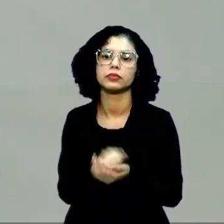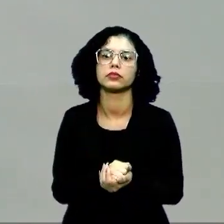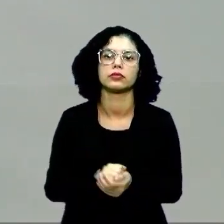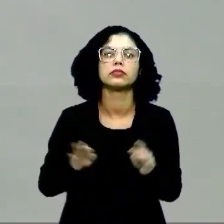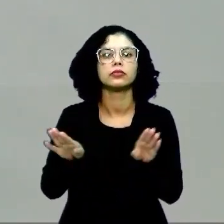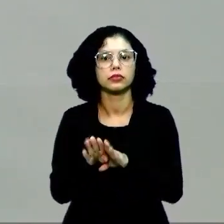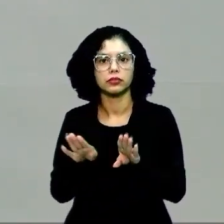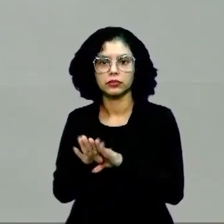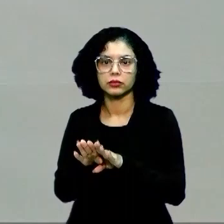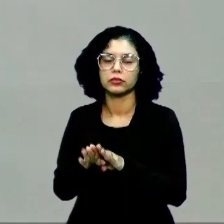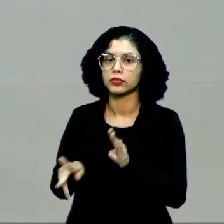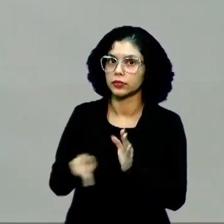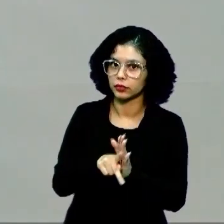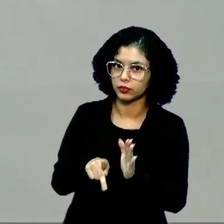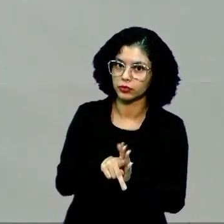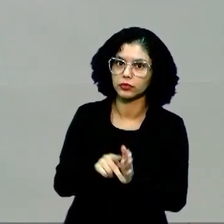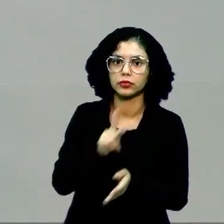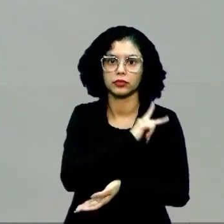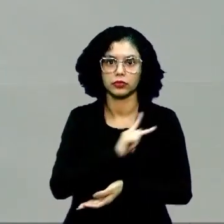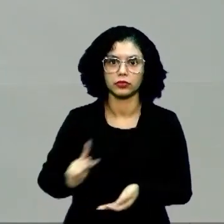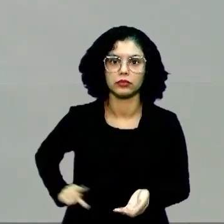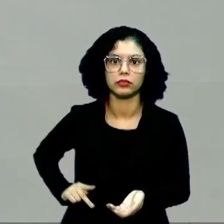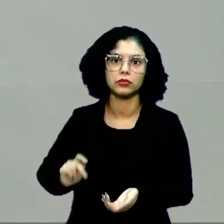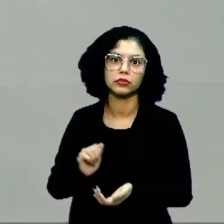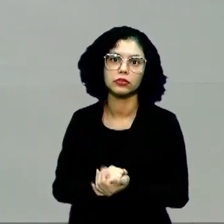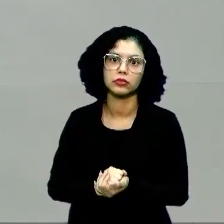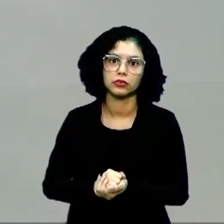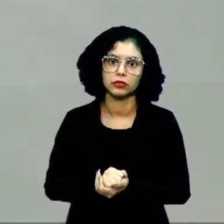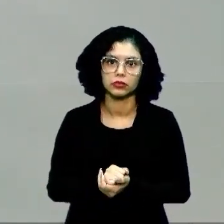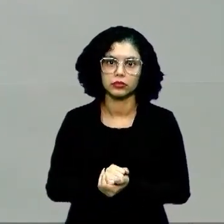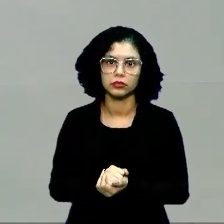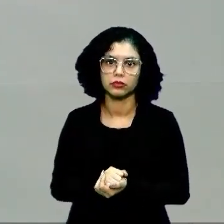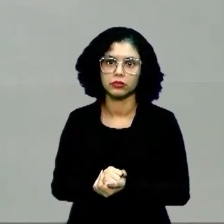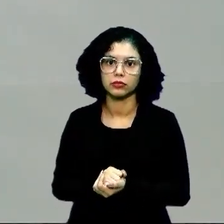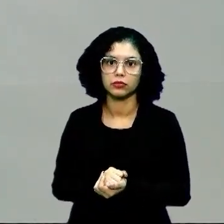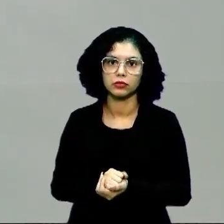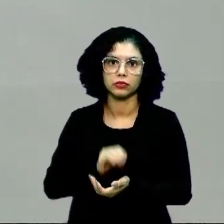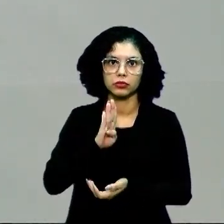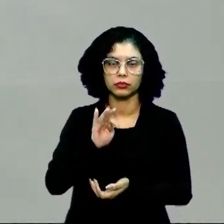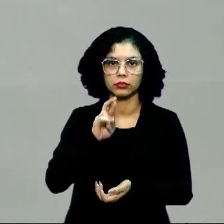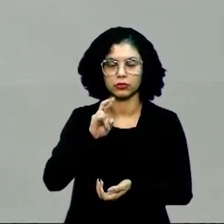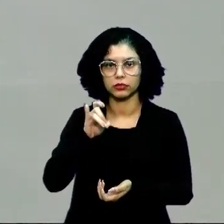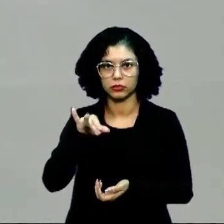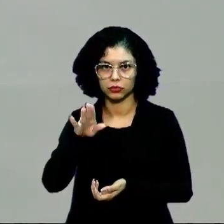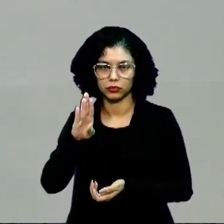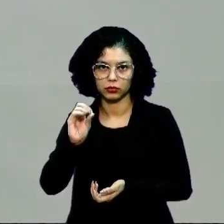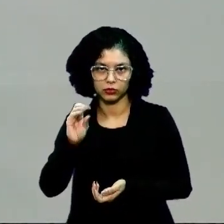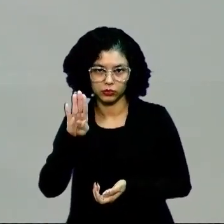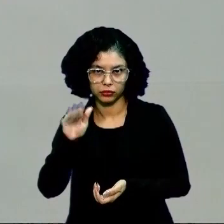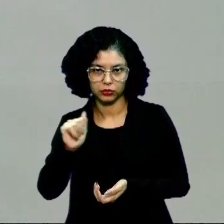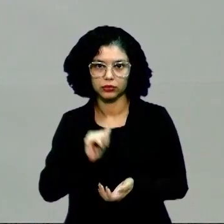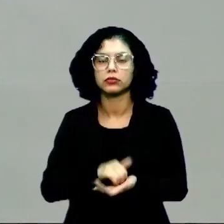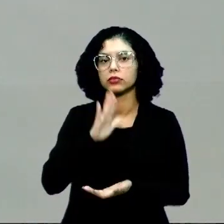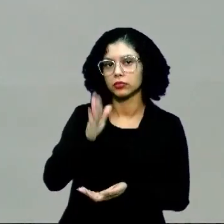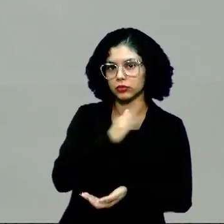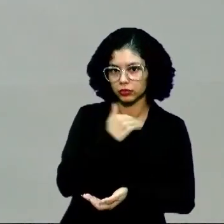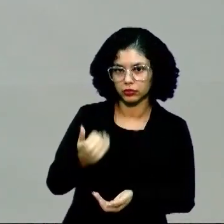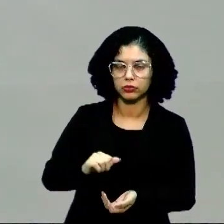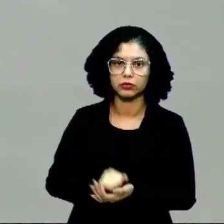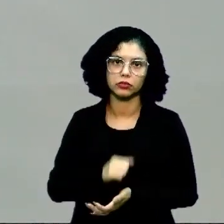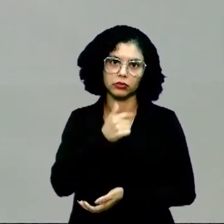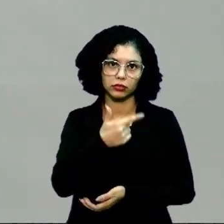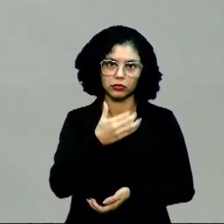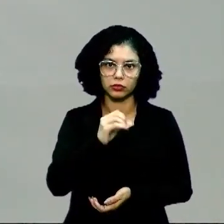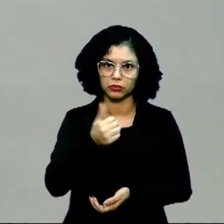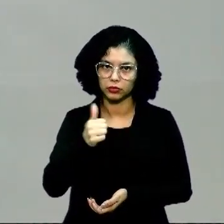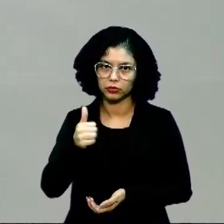foi na época justamente do então presidente Barack Obama. Então ele foi morto já no ano de